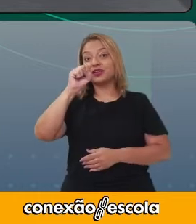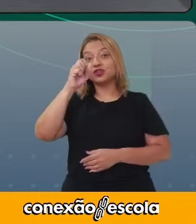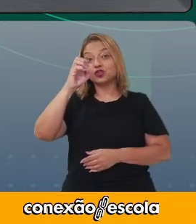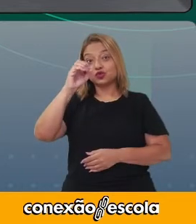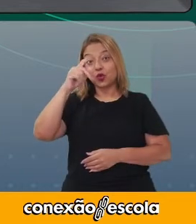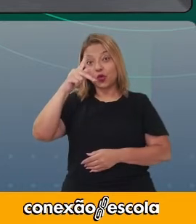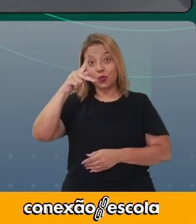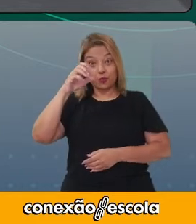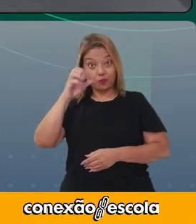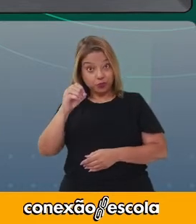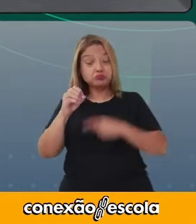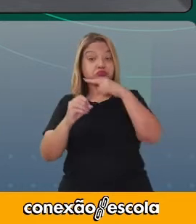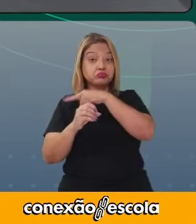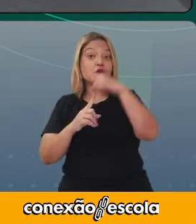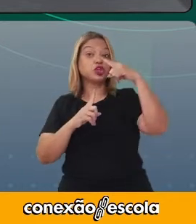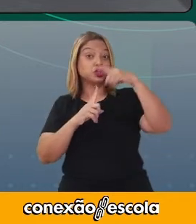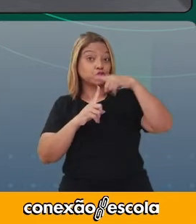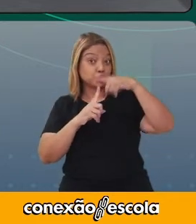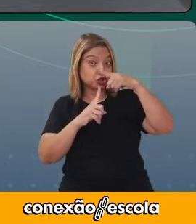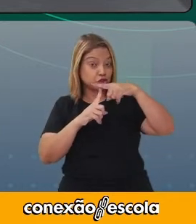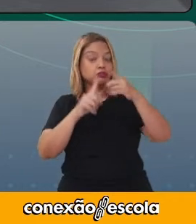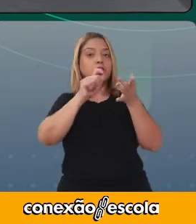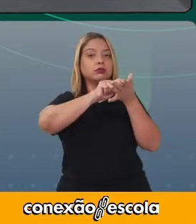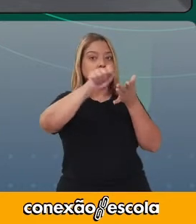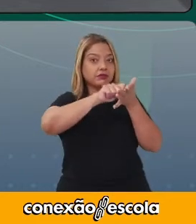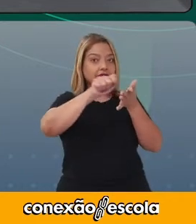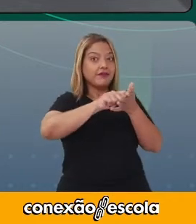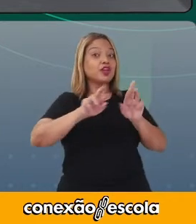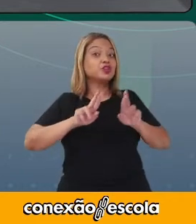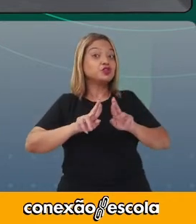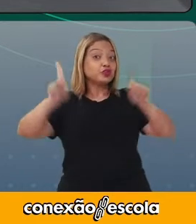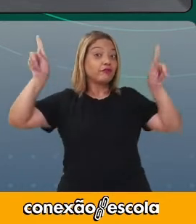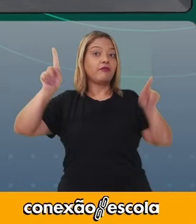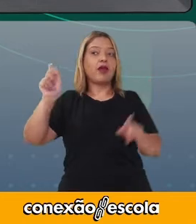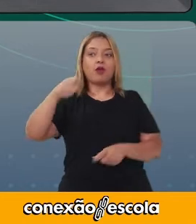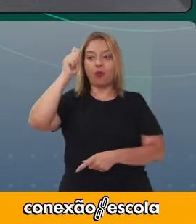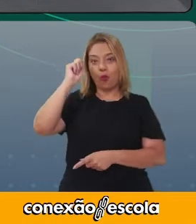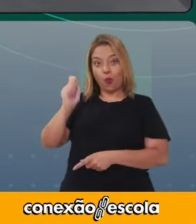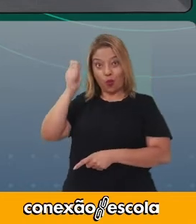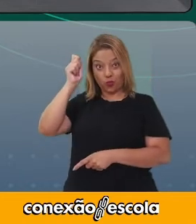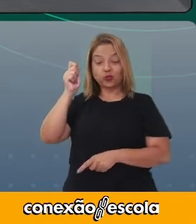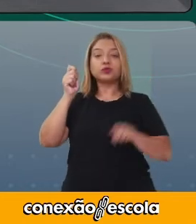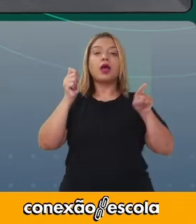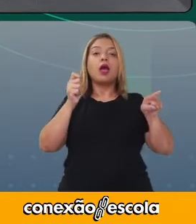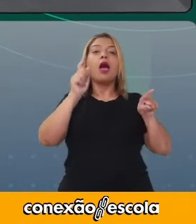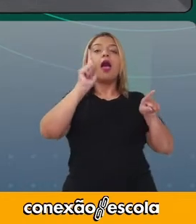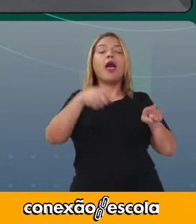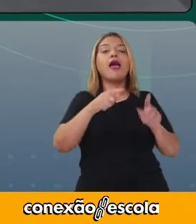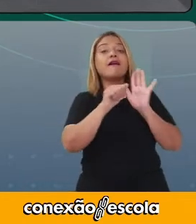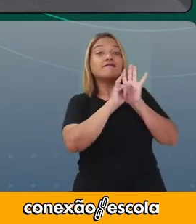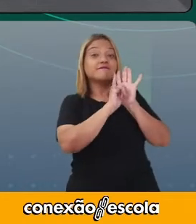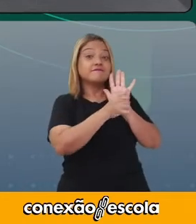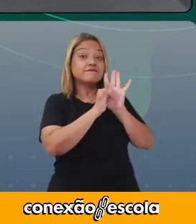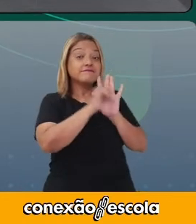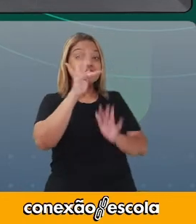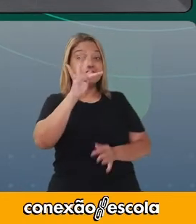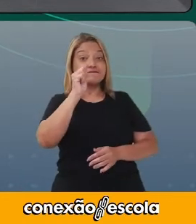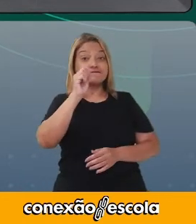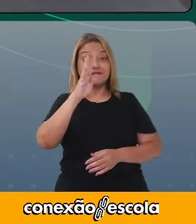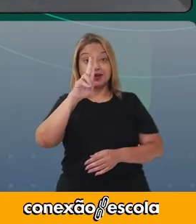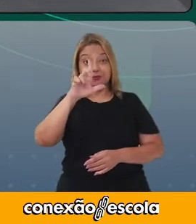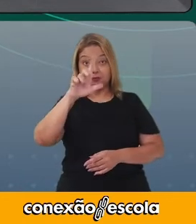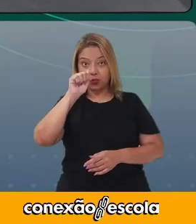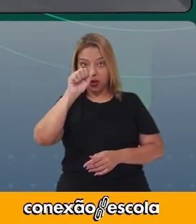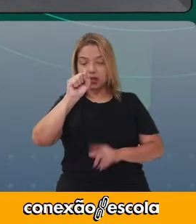temos um estilo de texto diferente dos contos de fada. São fábulas. Depois, a gente vai